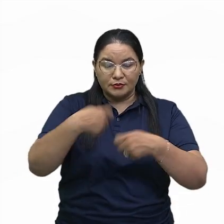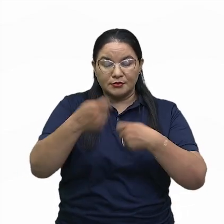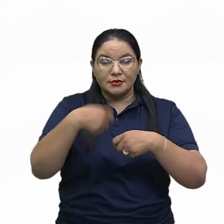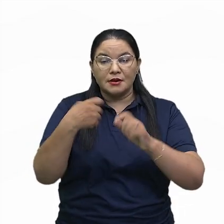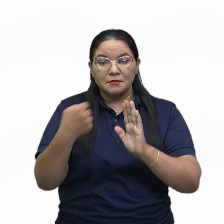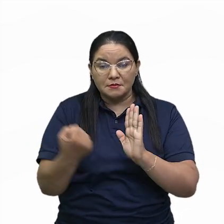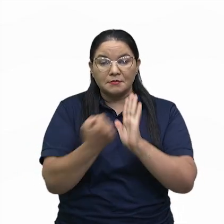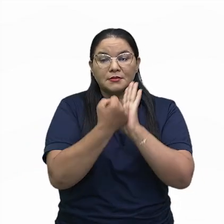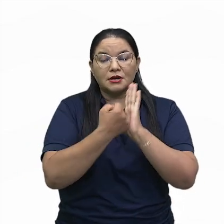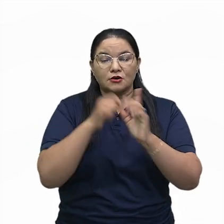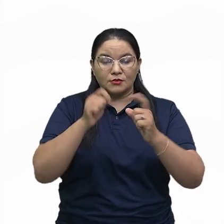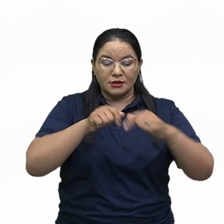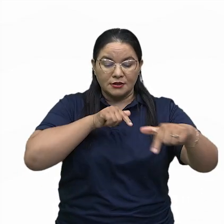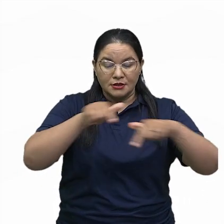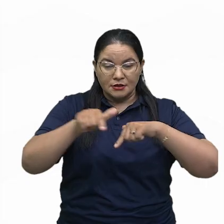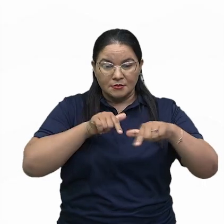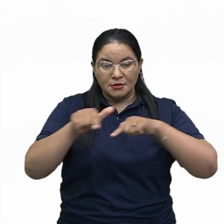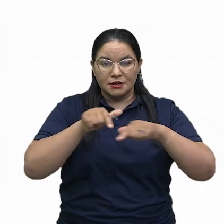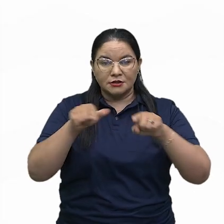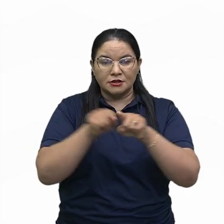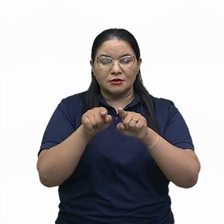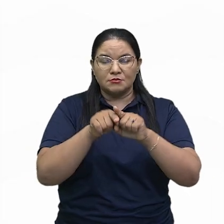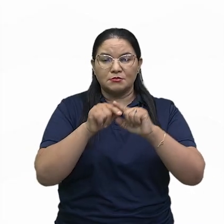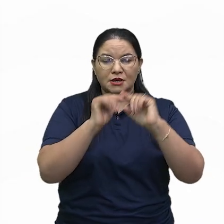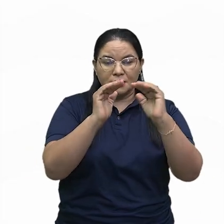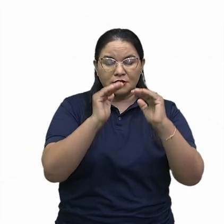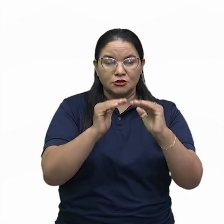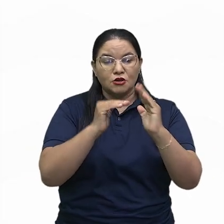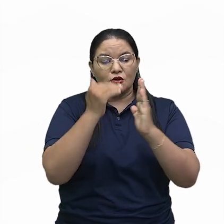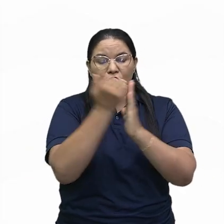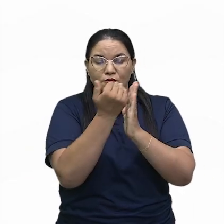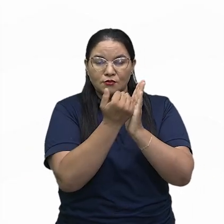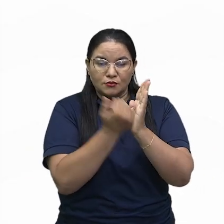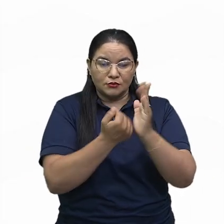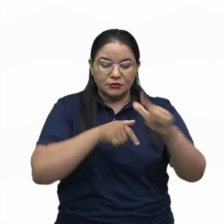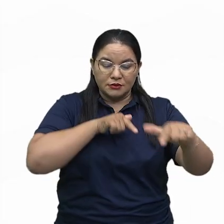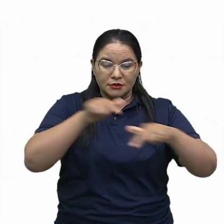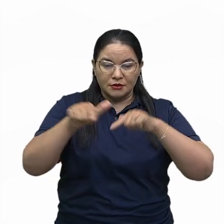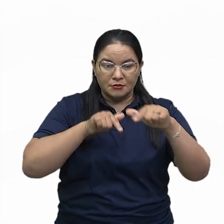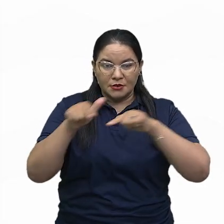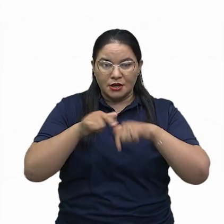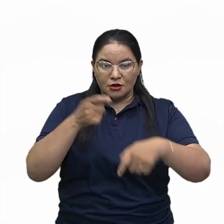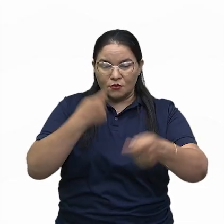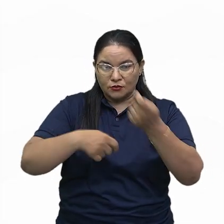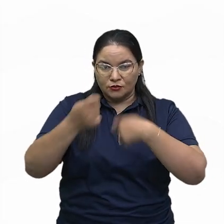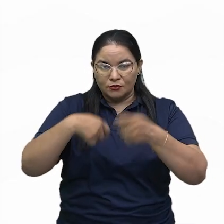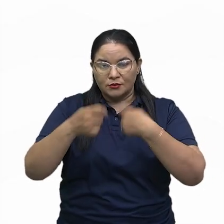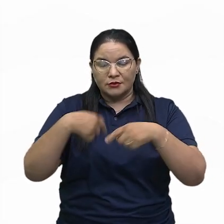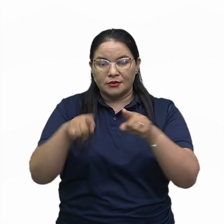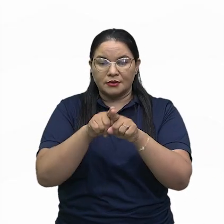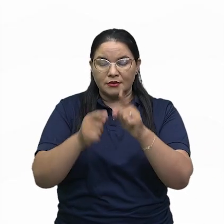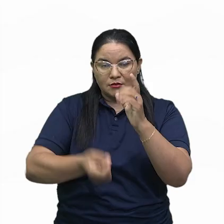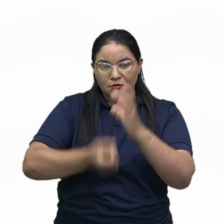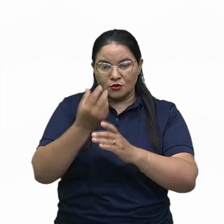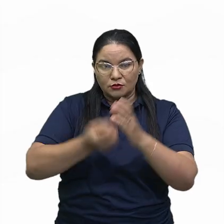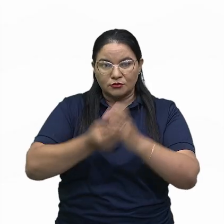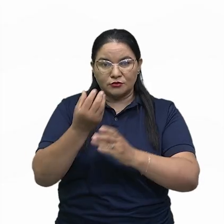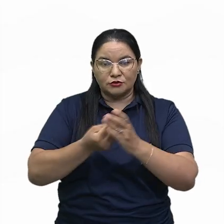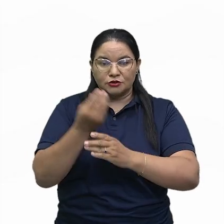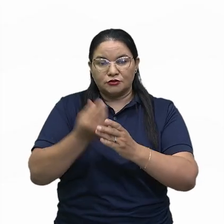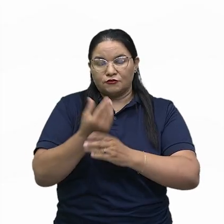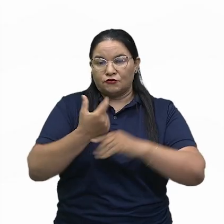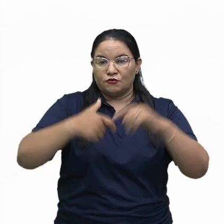tá? As atividades, a classificação, por assim dizer, das atividades econômicas e produtivas de um